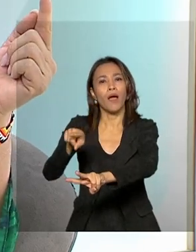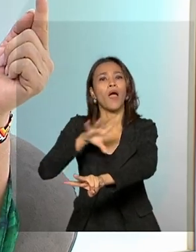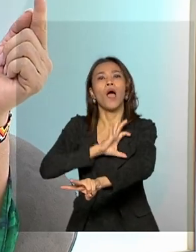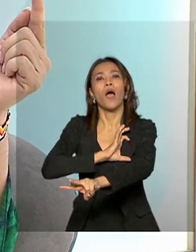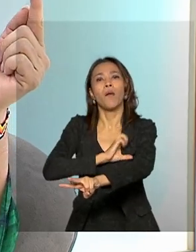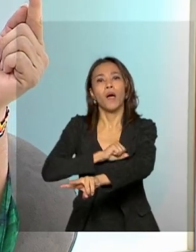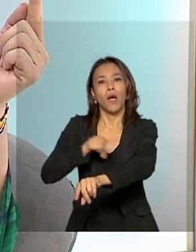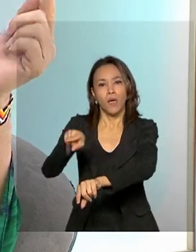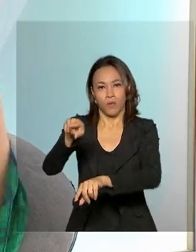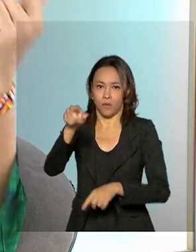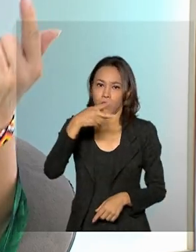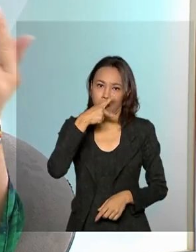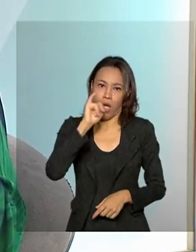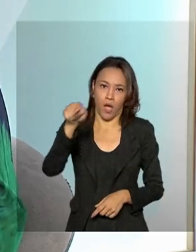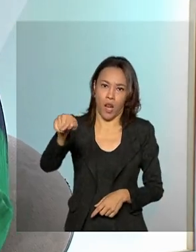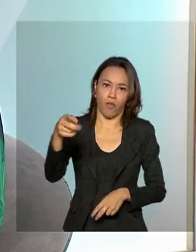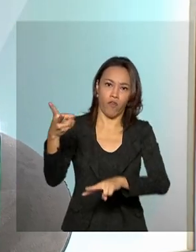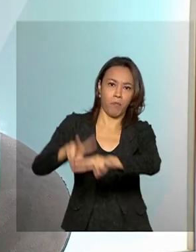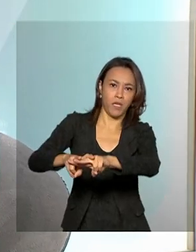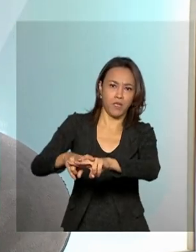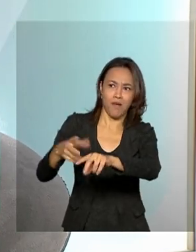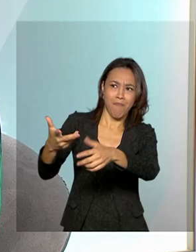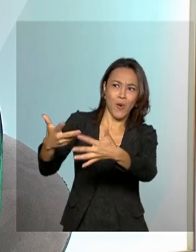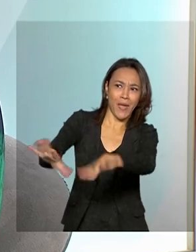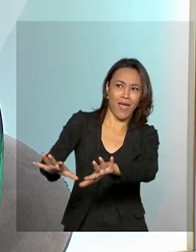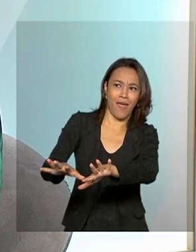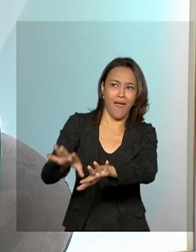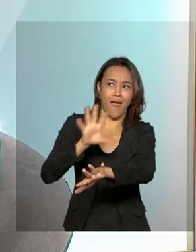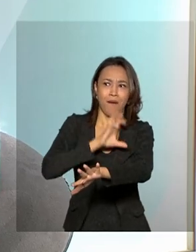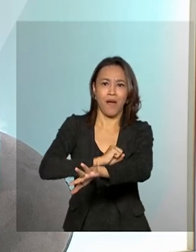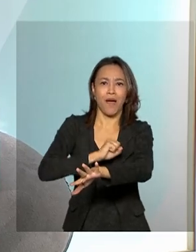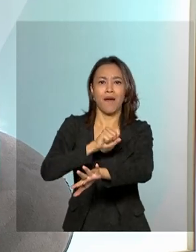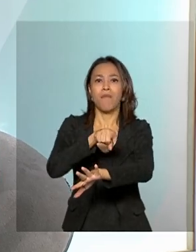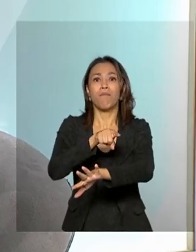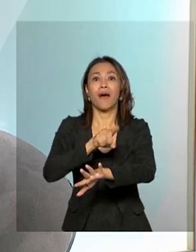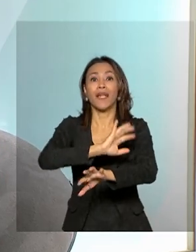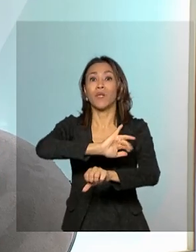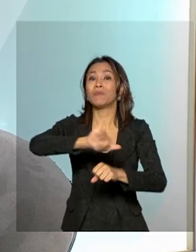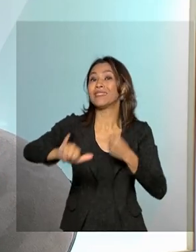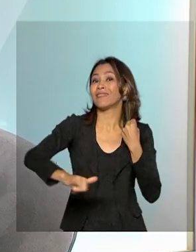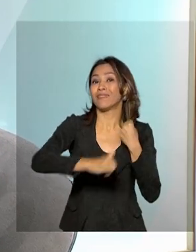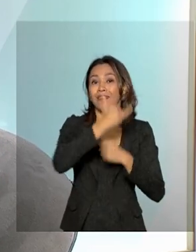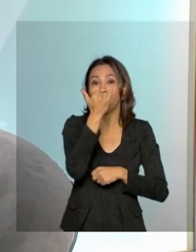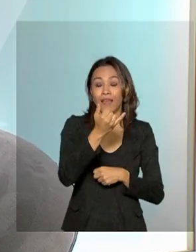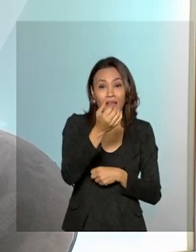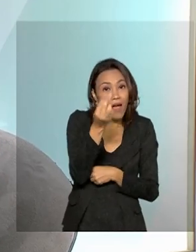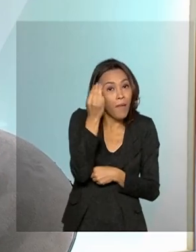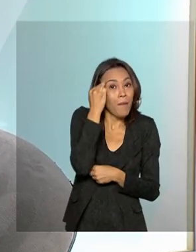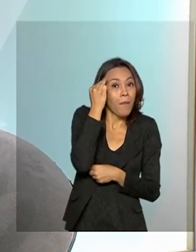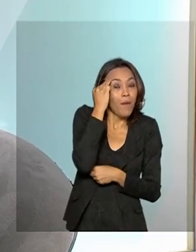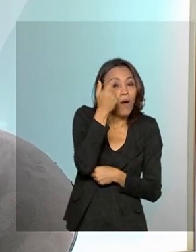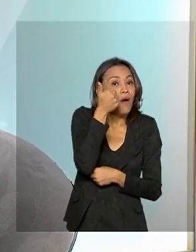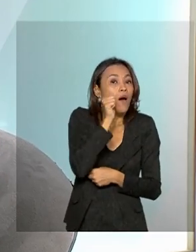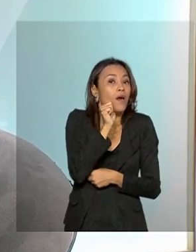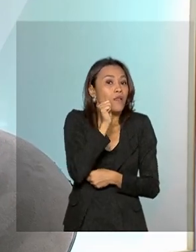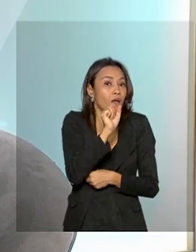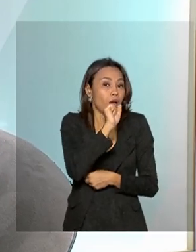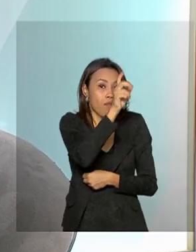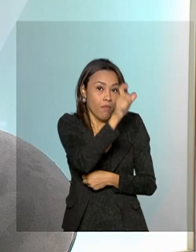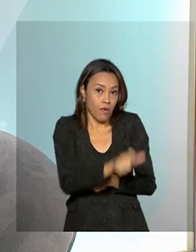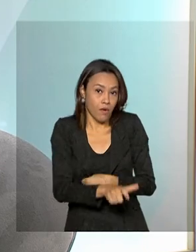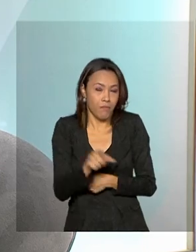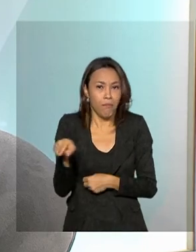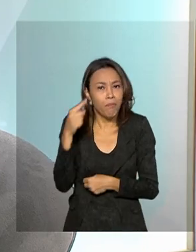amando aquele pai. Mas não quer amar para não trair a memória da mãe. Você tem ideia os conflitos que